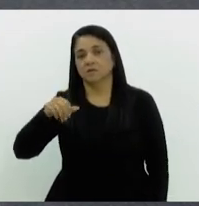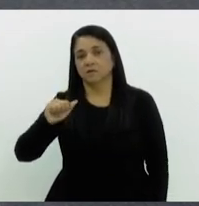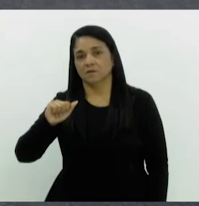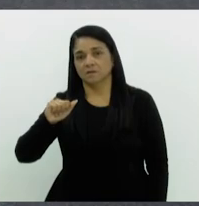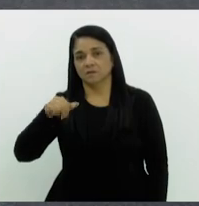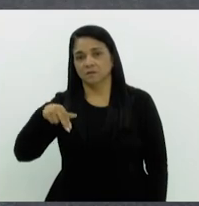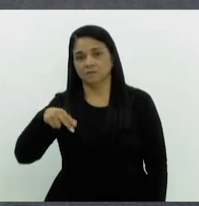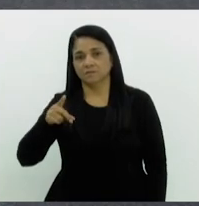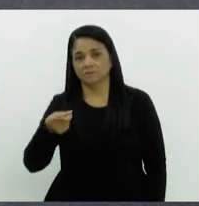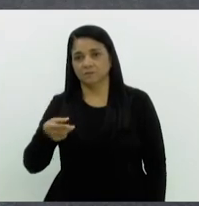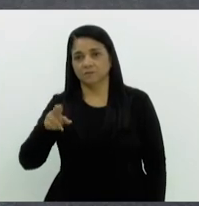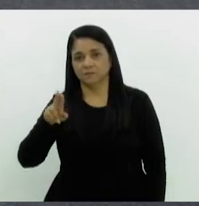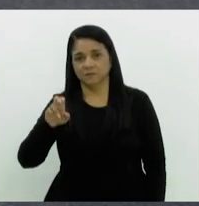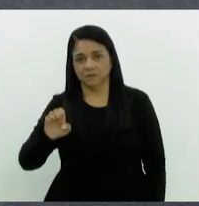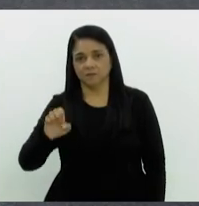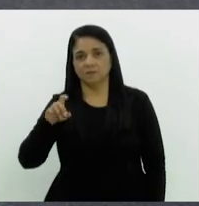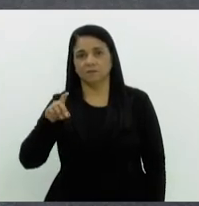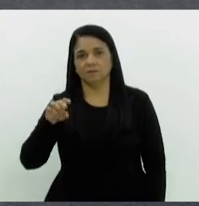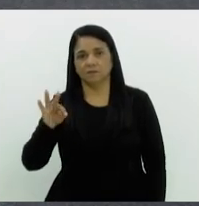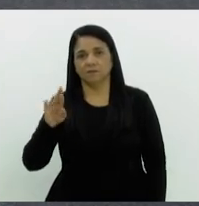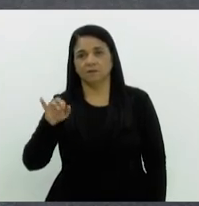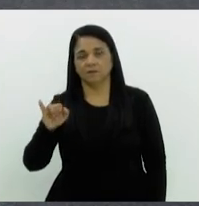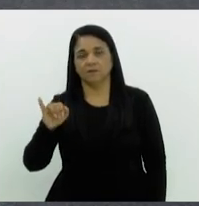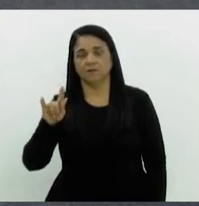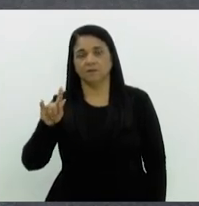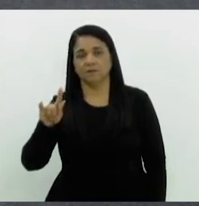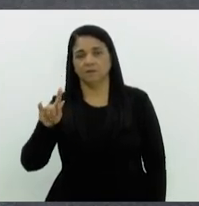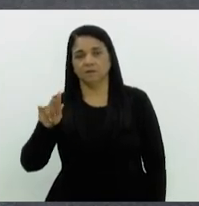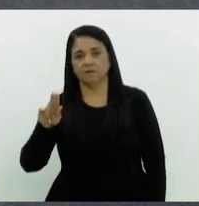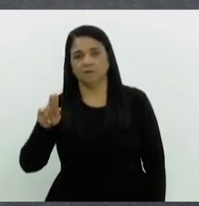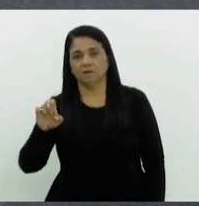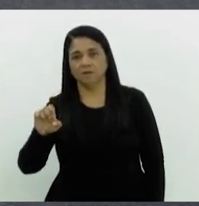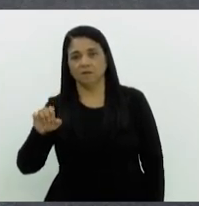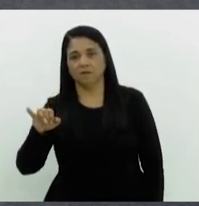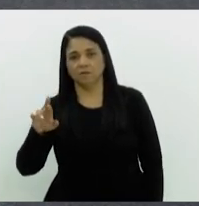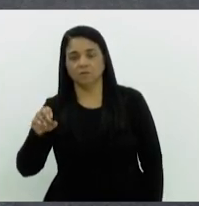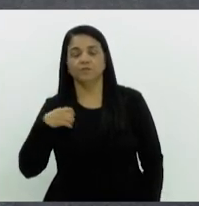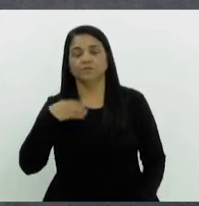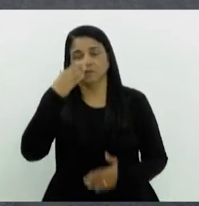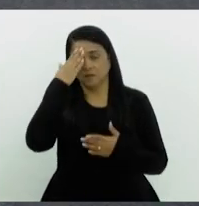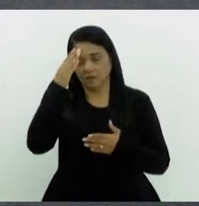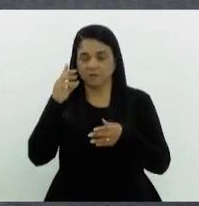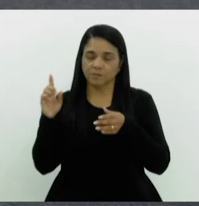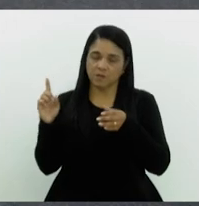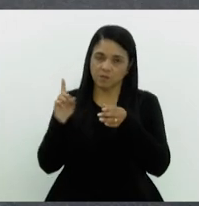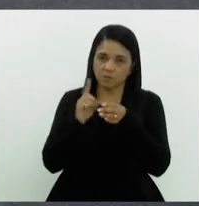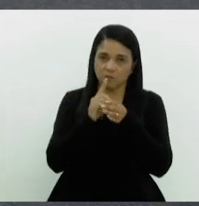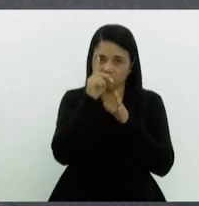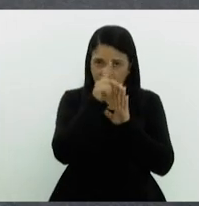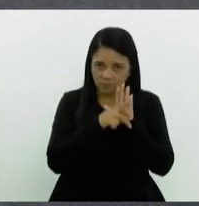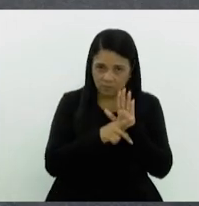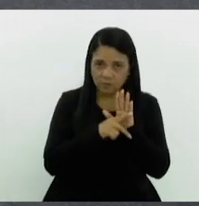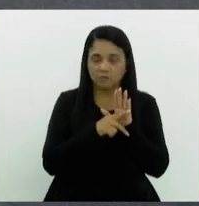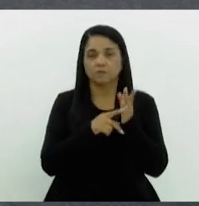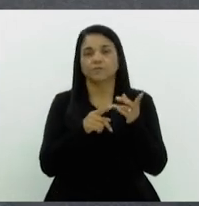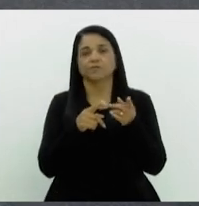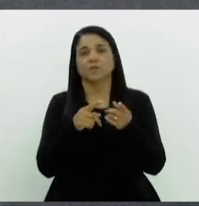E agradecer também, Mink, pela coautoria. Eu acho que essa é